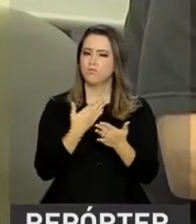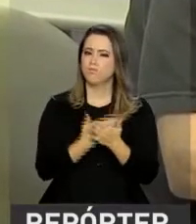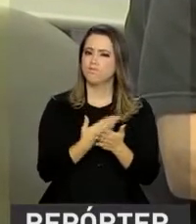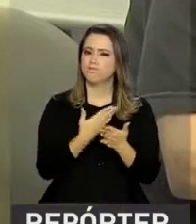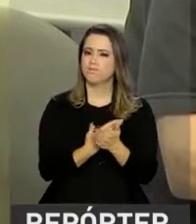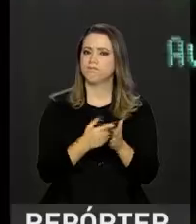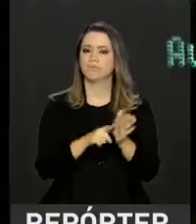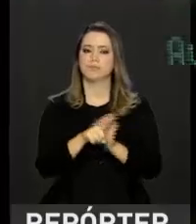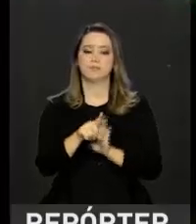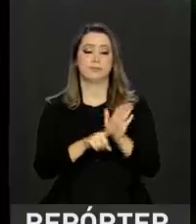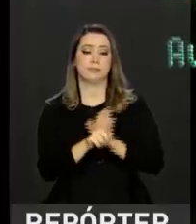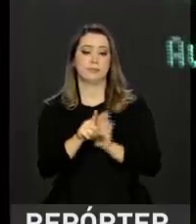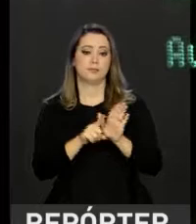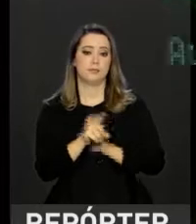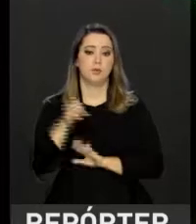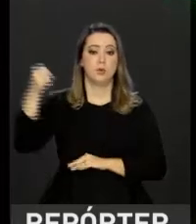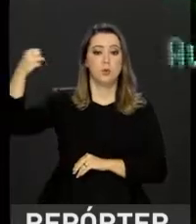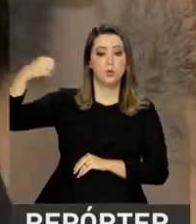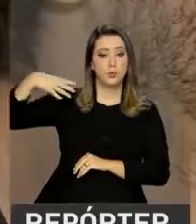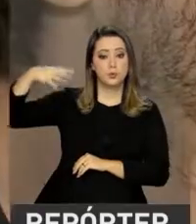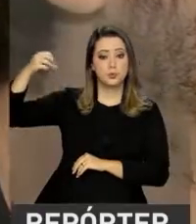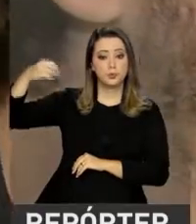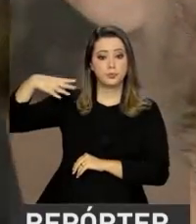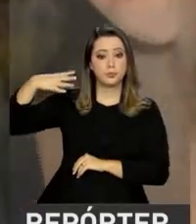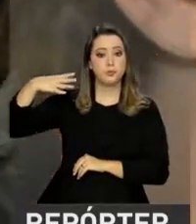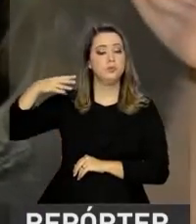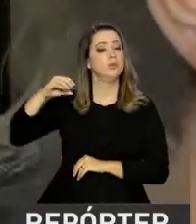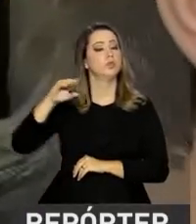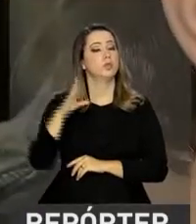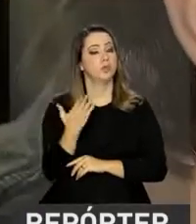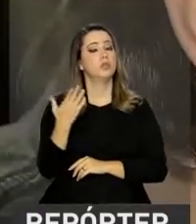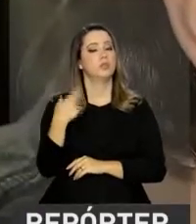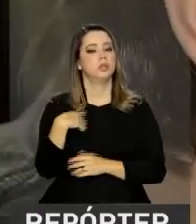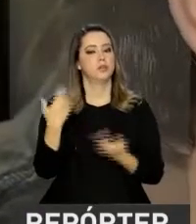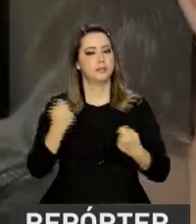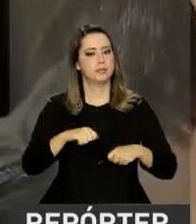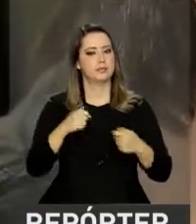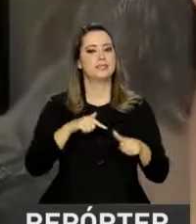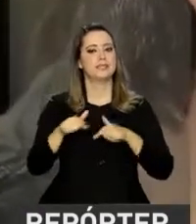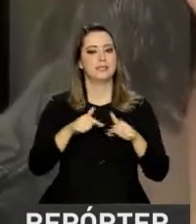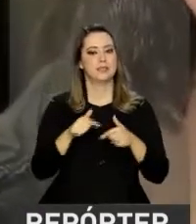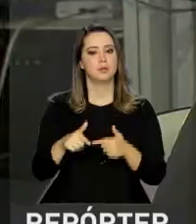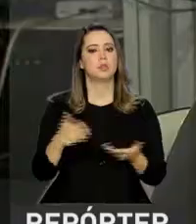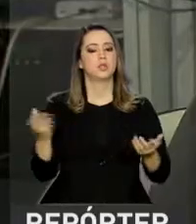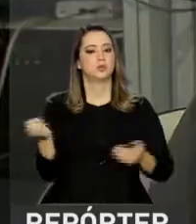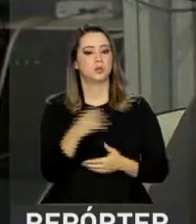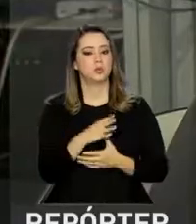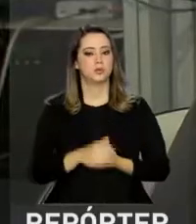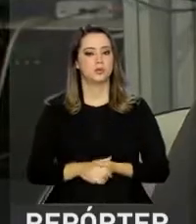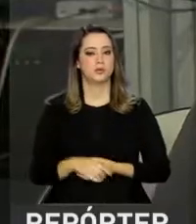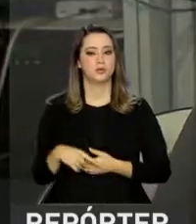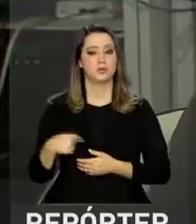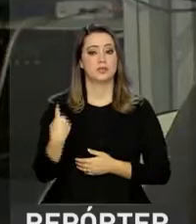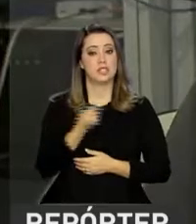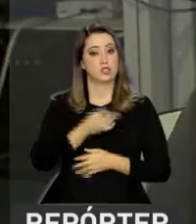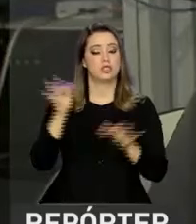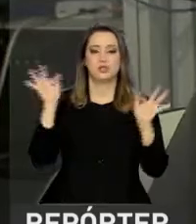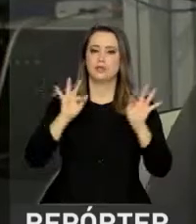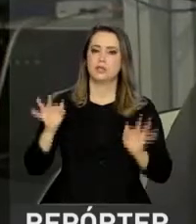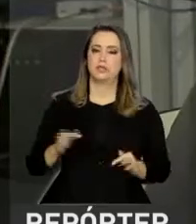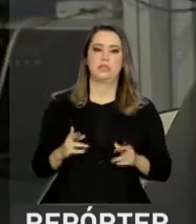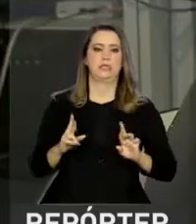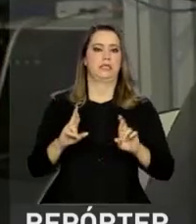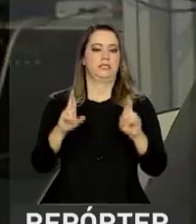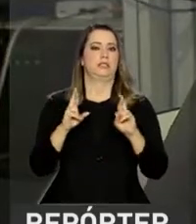pesquisas com a luz síncrotron e não vê a hora de trabalhar nos sírios que é muito feliz e tem bastante